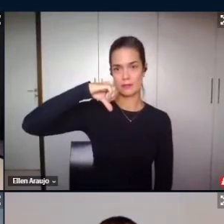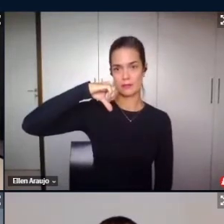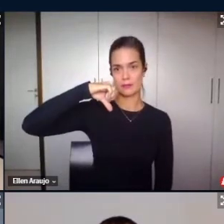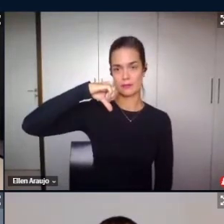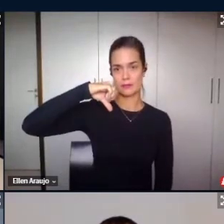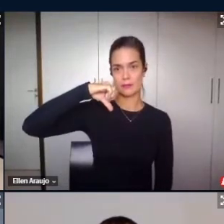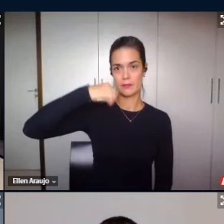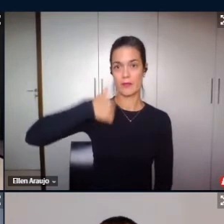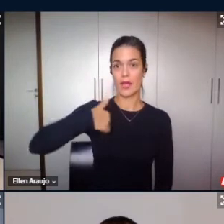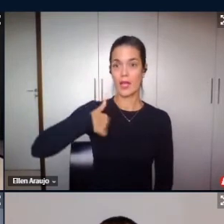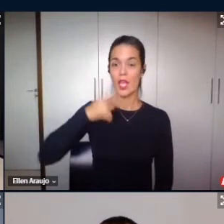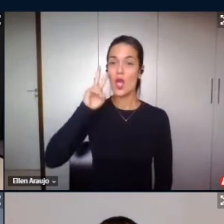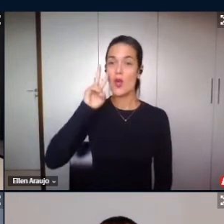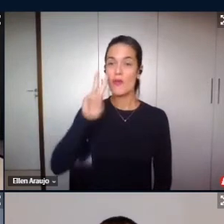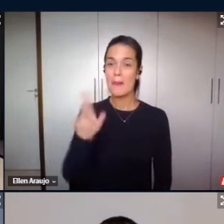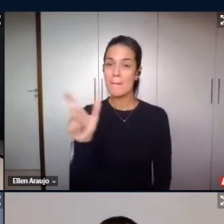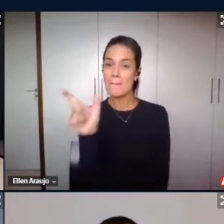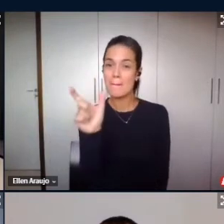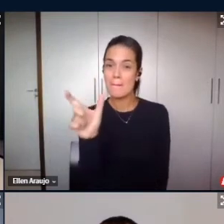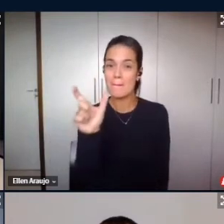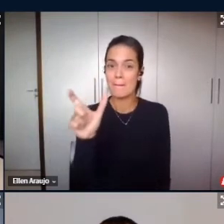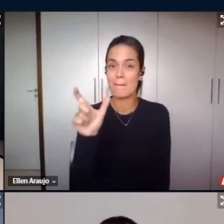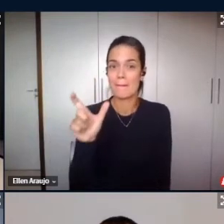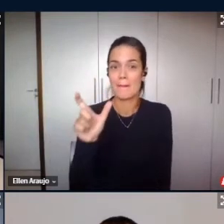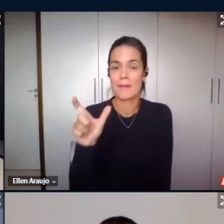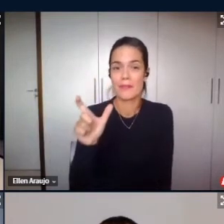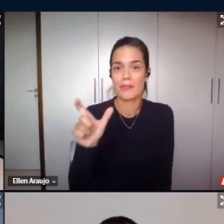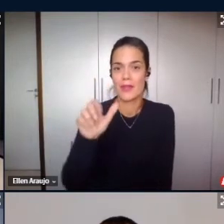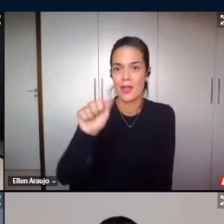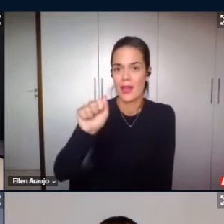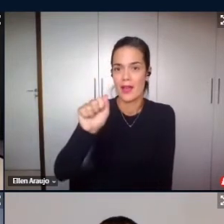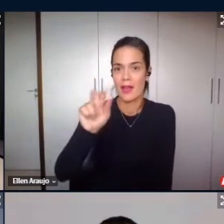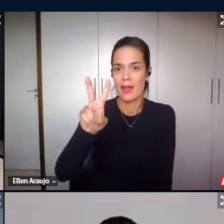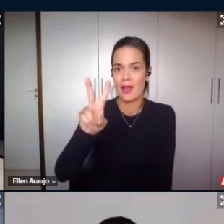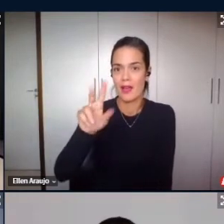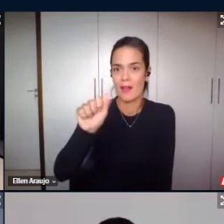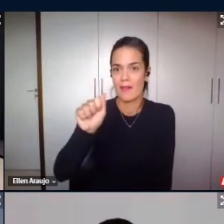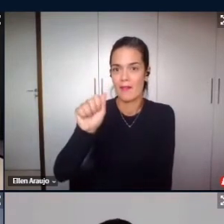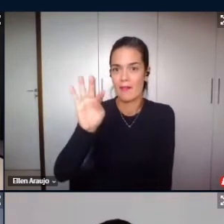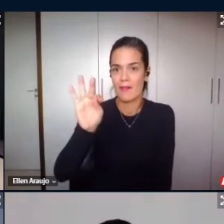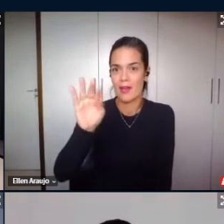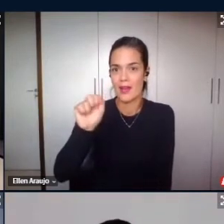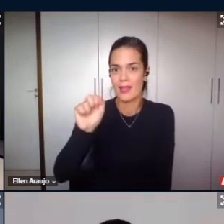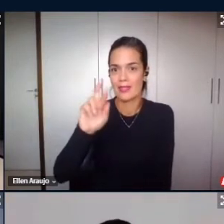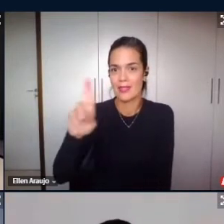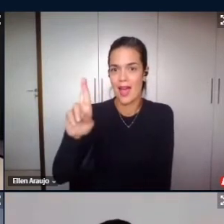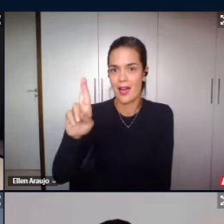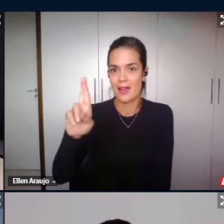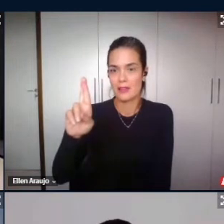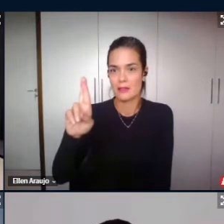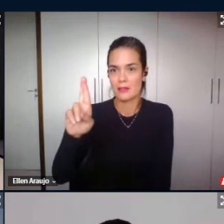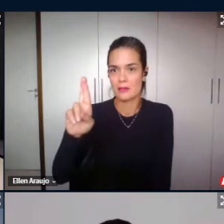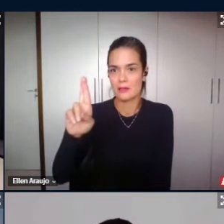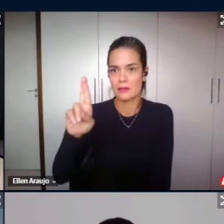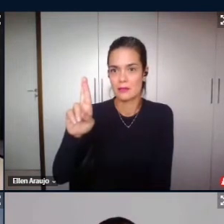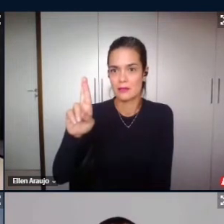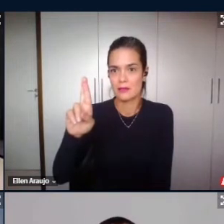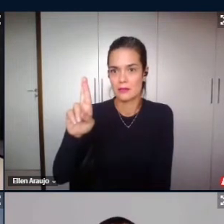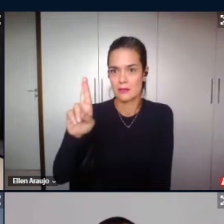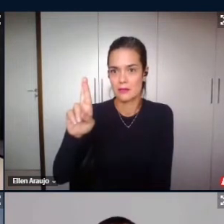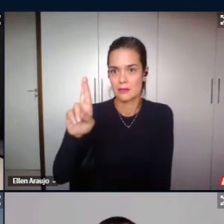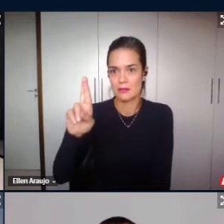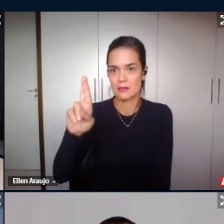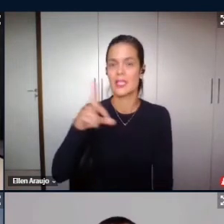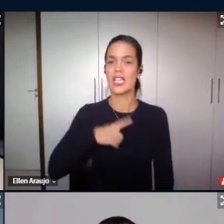que eu li a palavra avatar. Avatar. E ela estava numa das figuras,